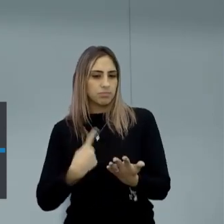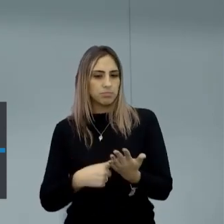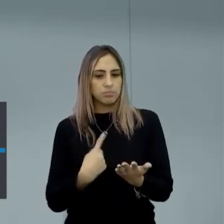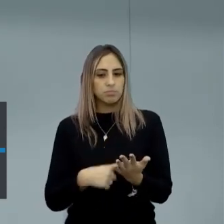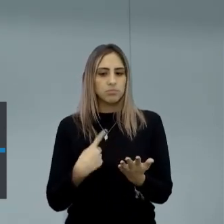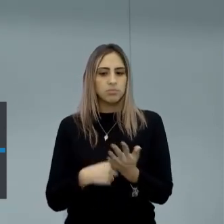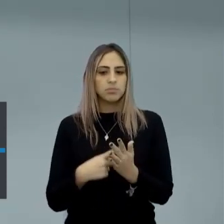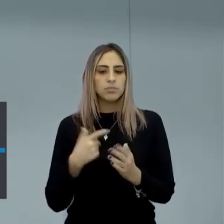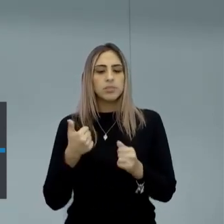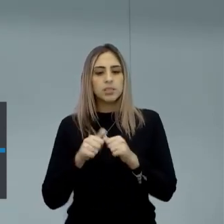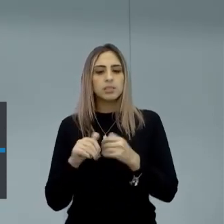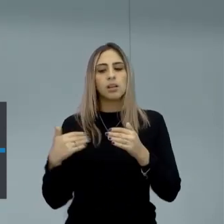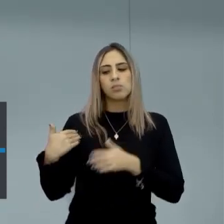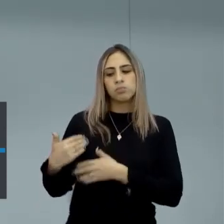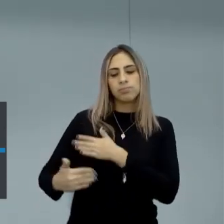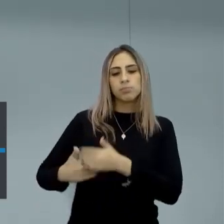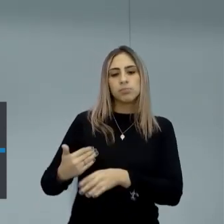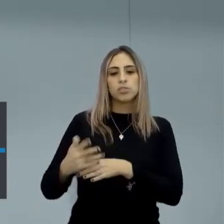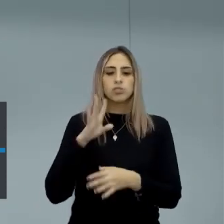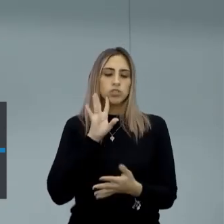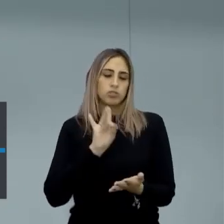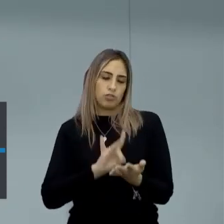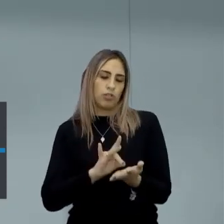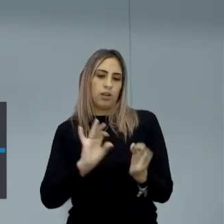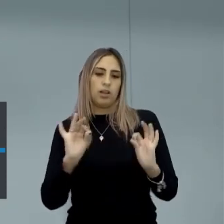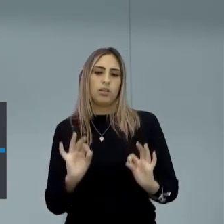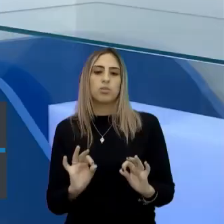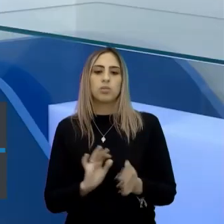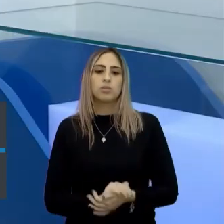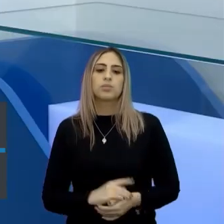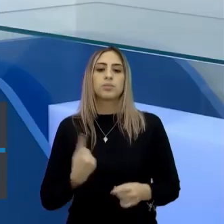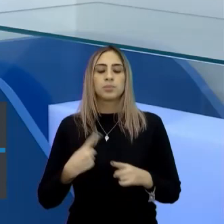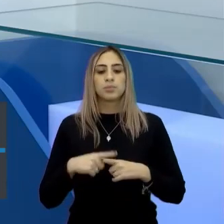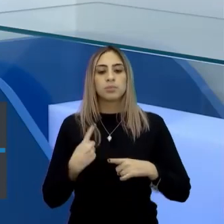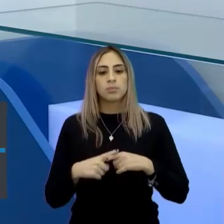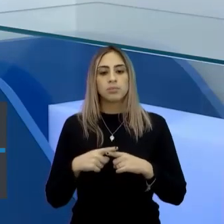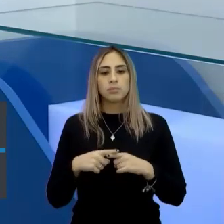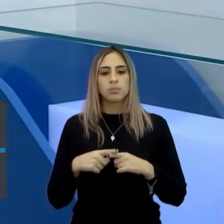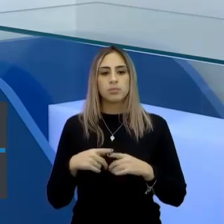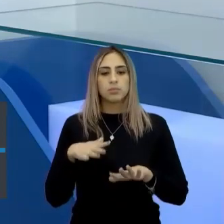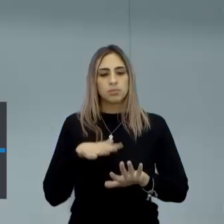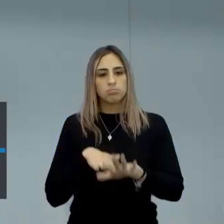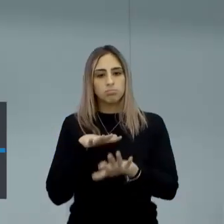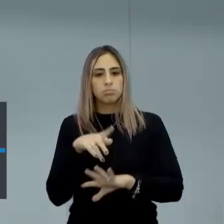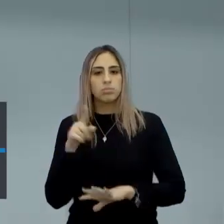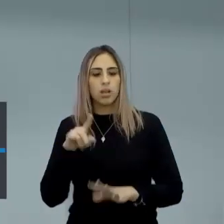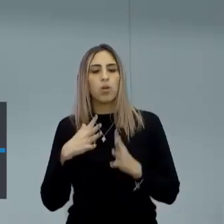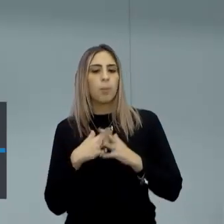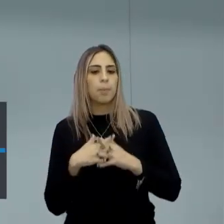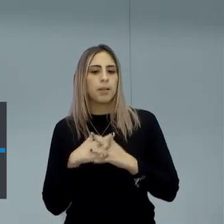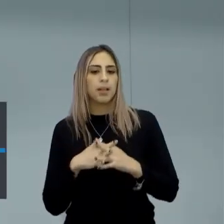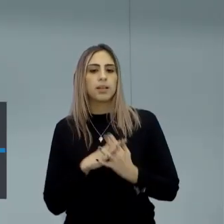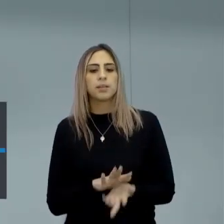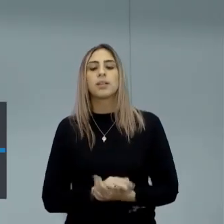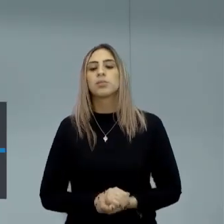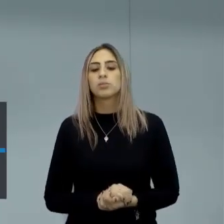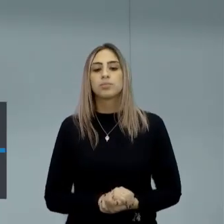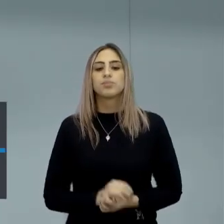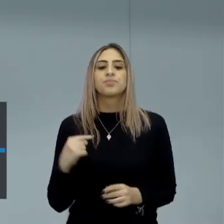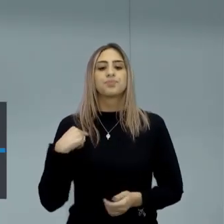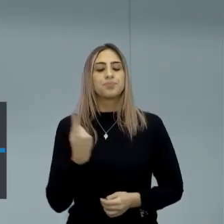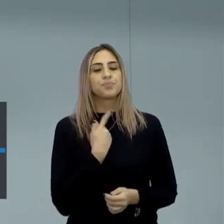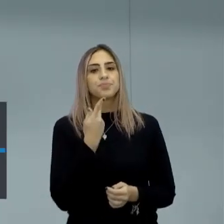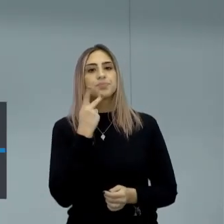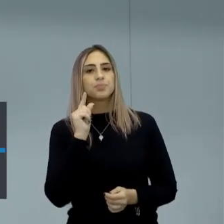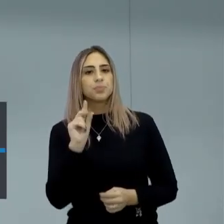aí em trânsito, de fato, né? Porque o trânsito aqui é complicado, mas ele está chegando. E nós vamos falar